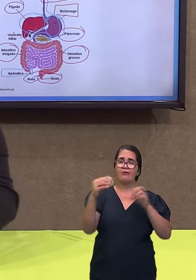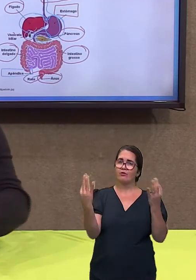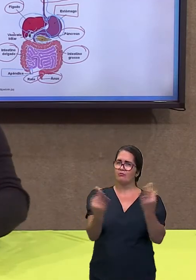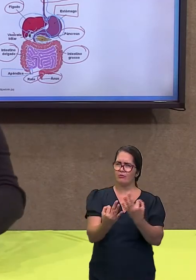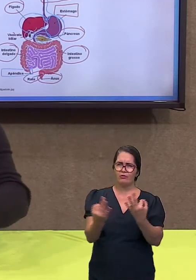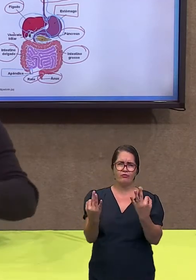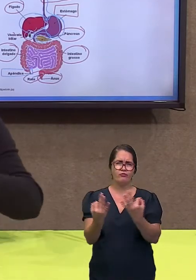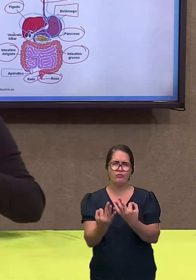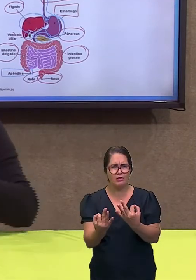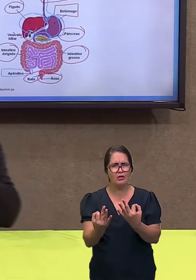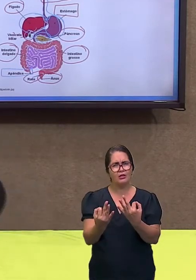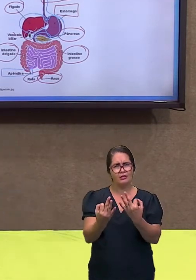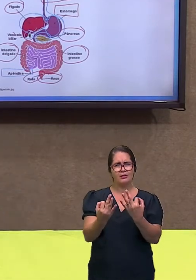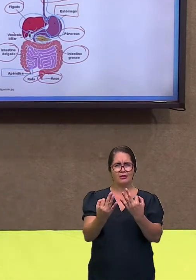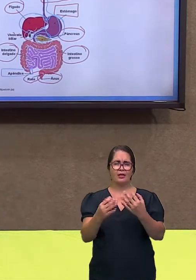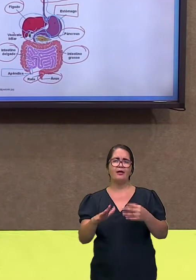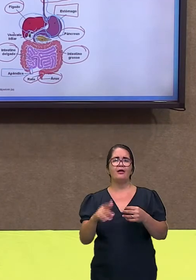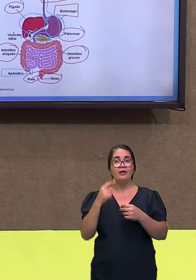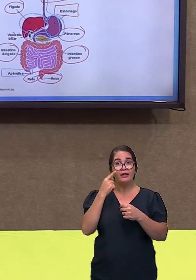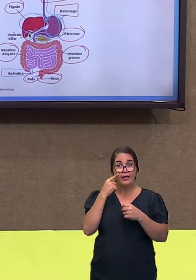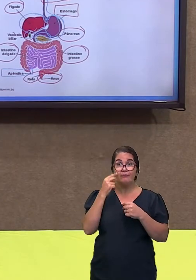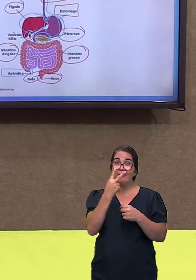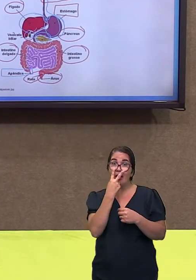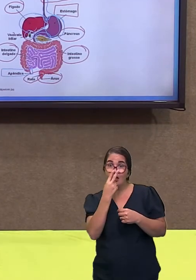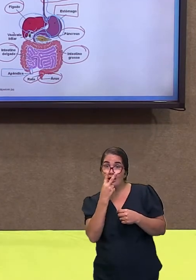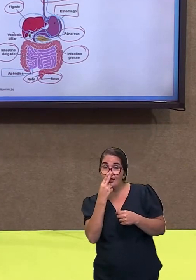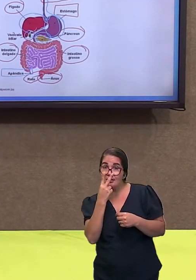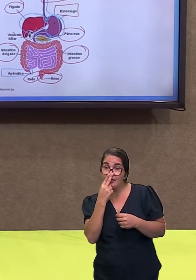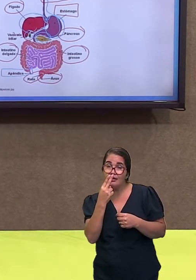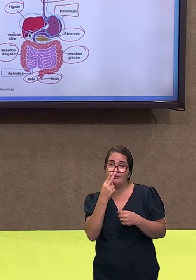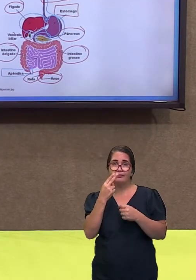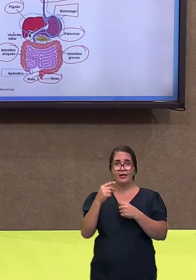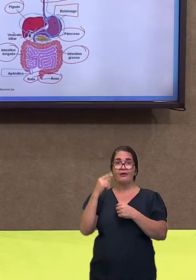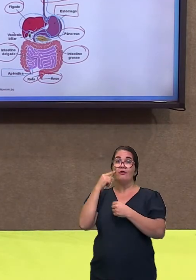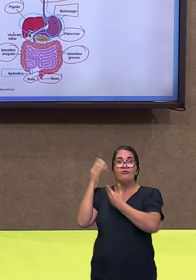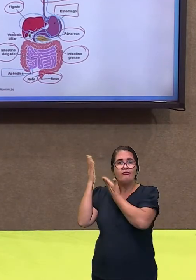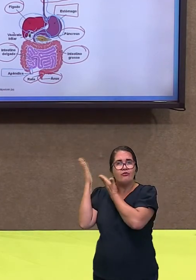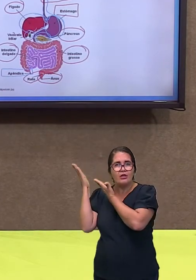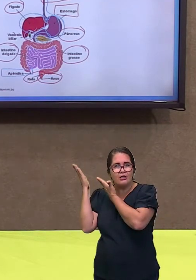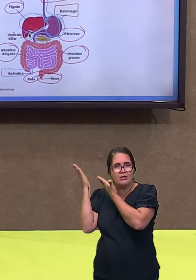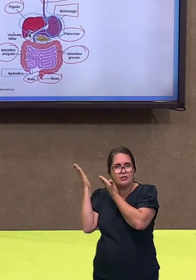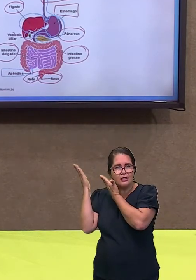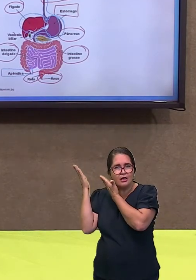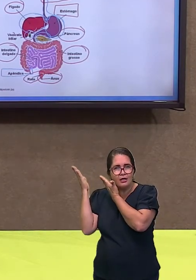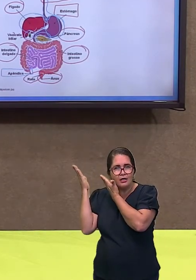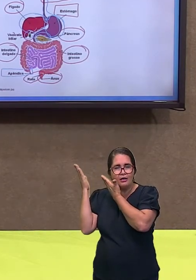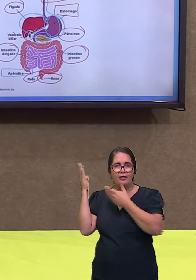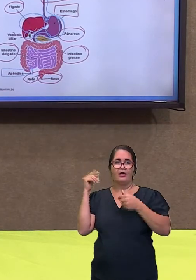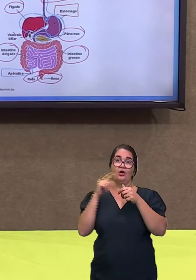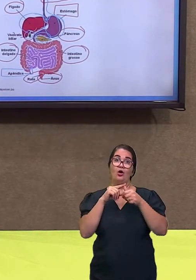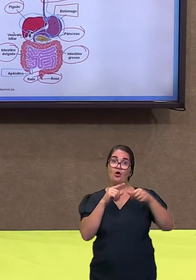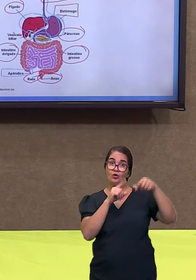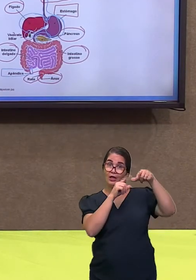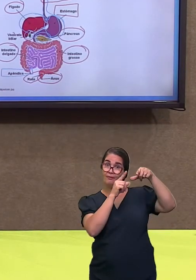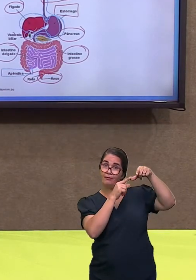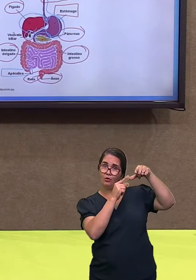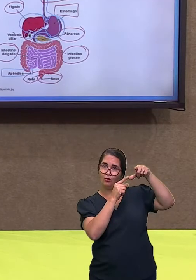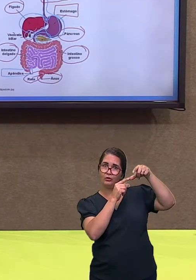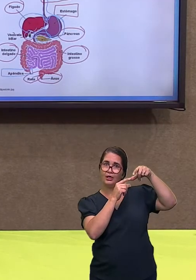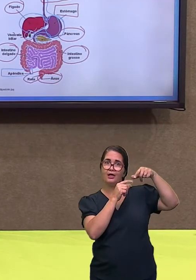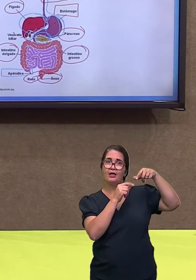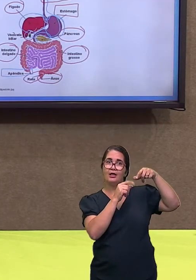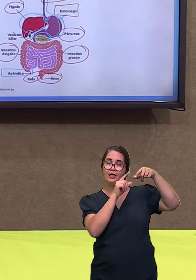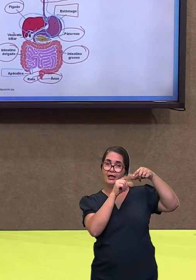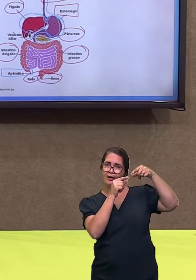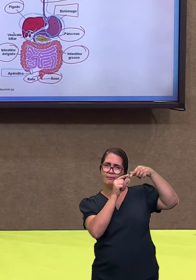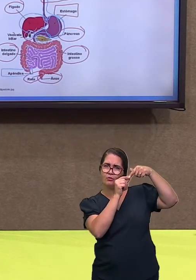modelagem de uma maneira mais parecida com aquilo ali que a gente tem, né? Então, ó, na ponta eu tenho apêndice, que nada mais